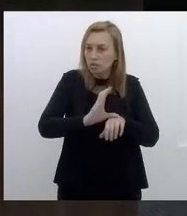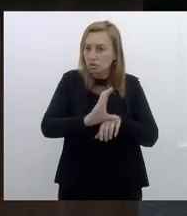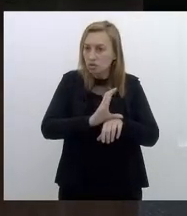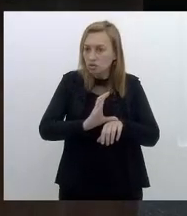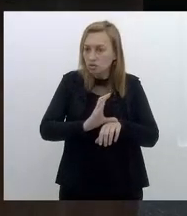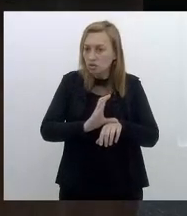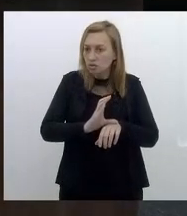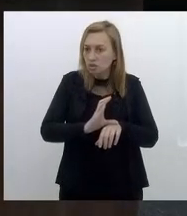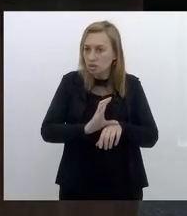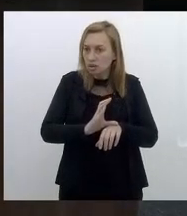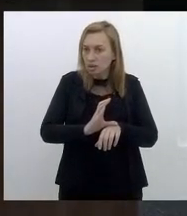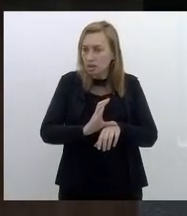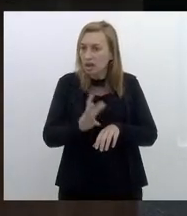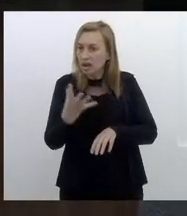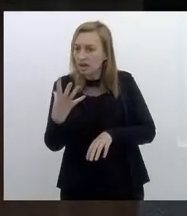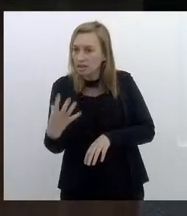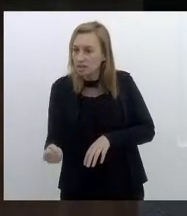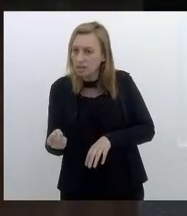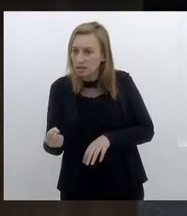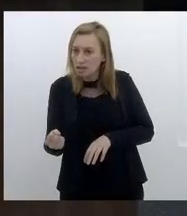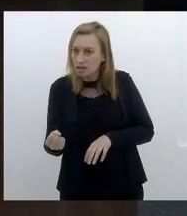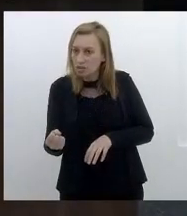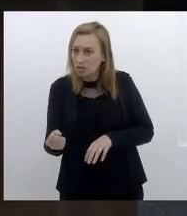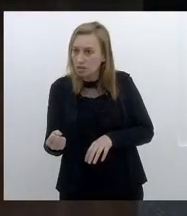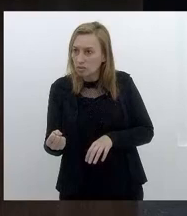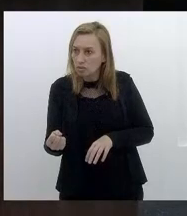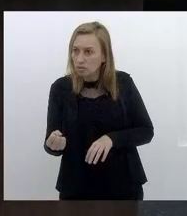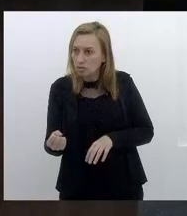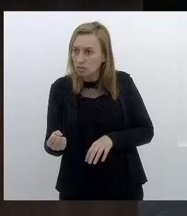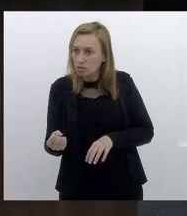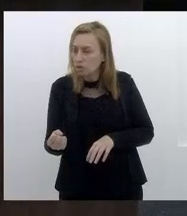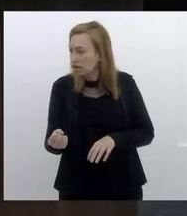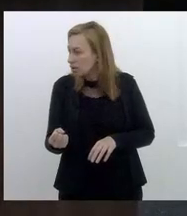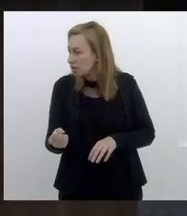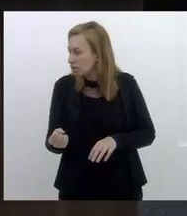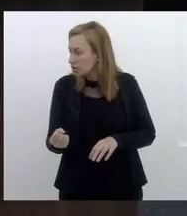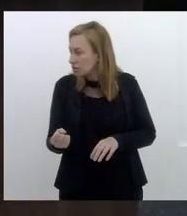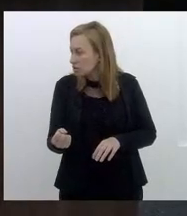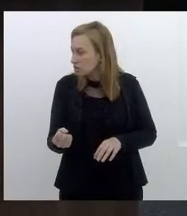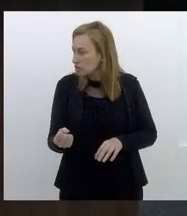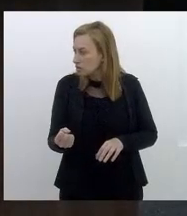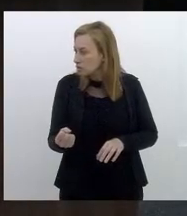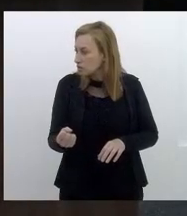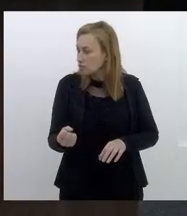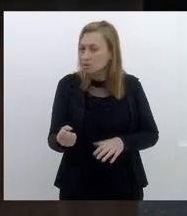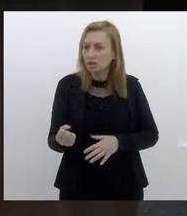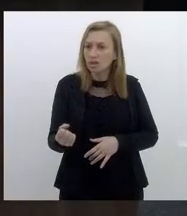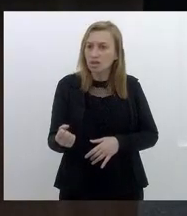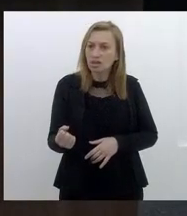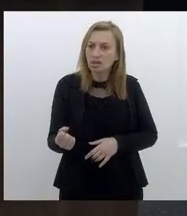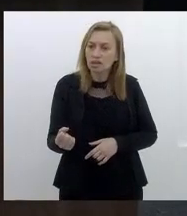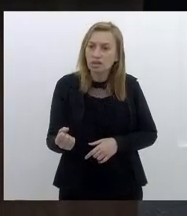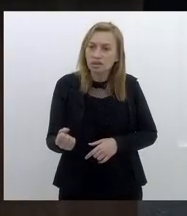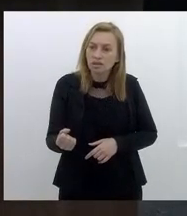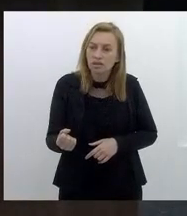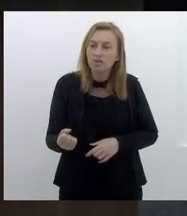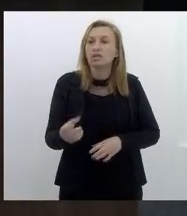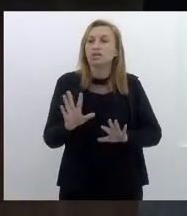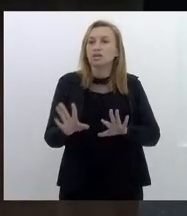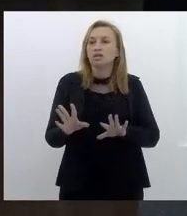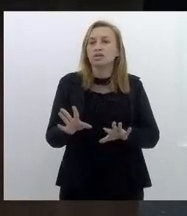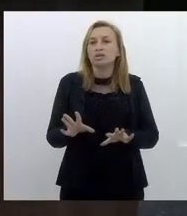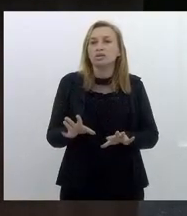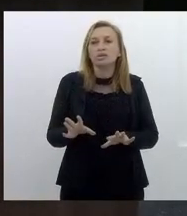ela adiciona o artigo 89 ar e a lei complementar ela regulamenta esta